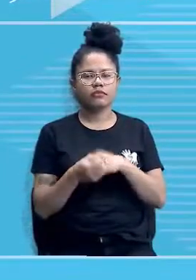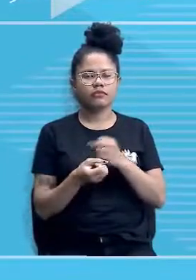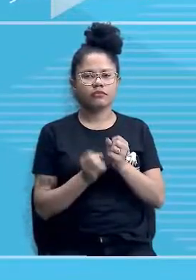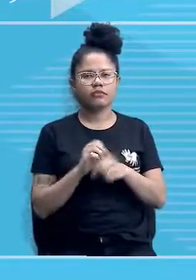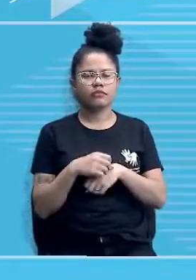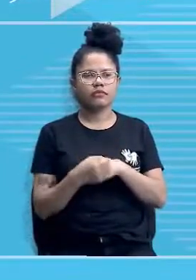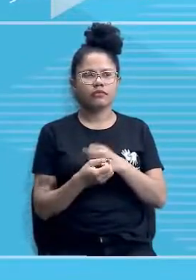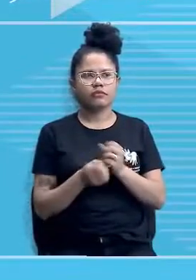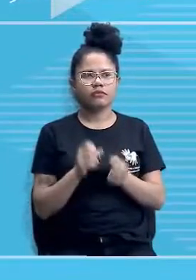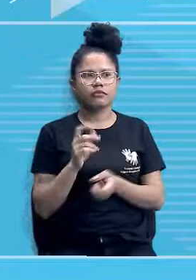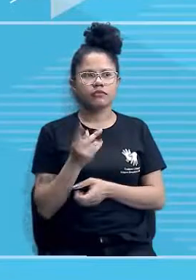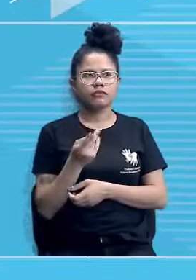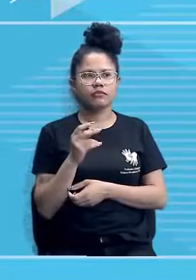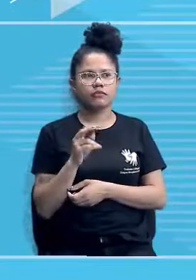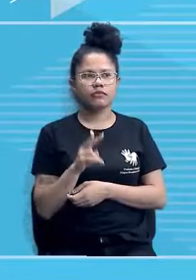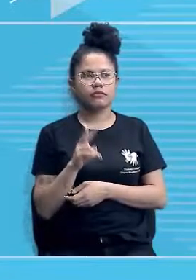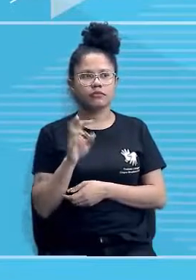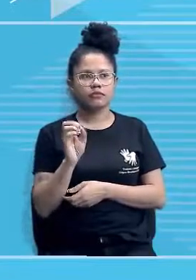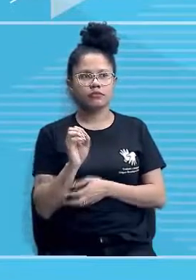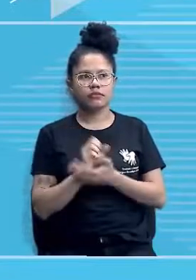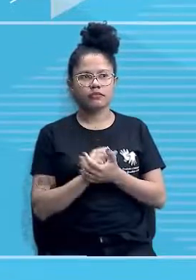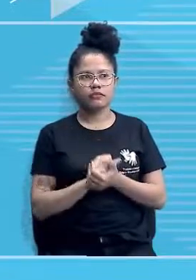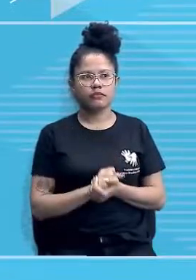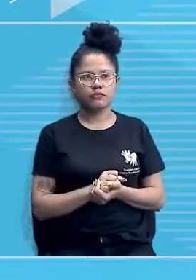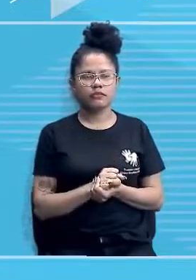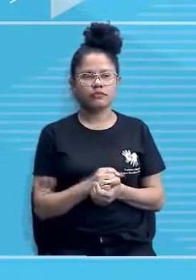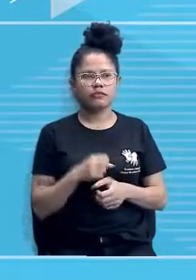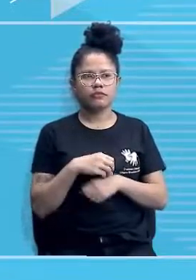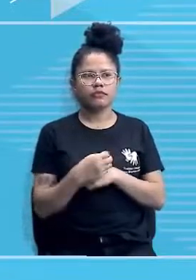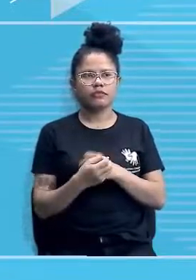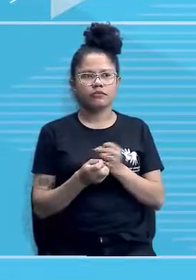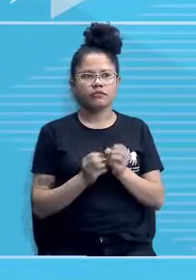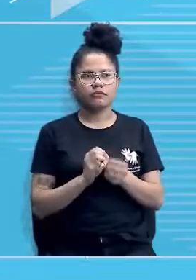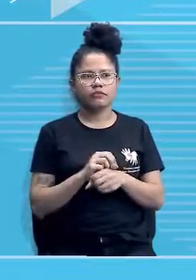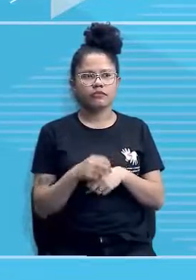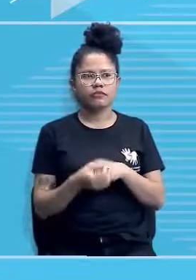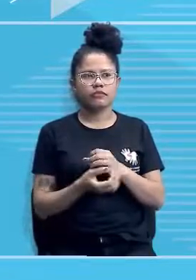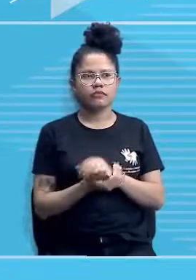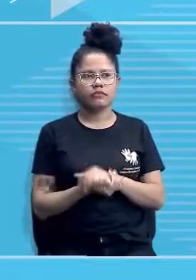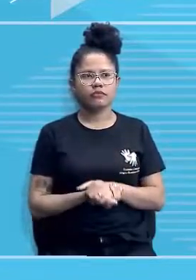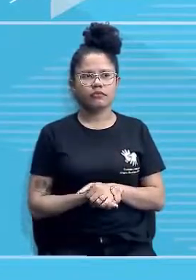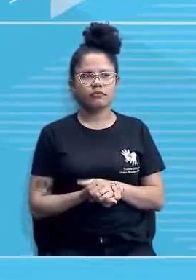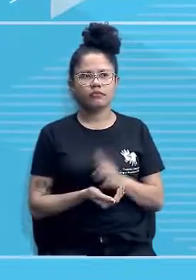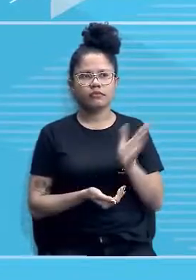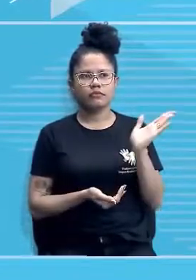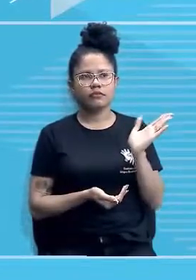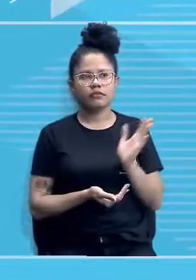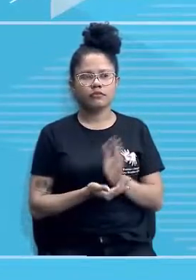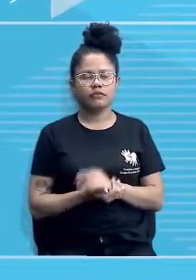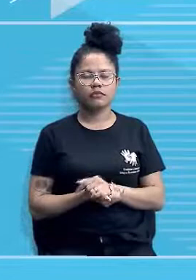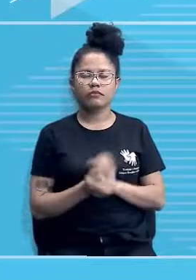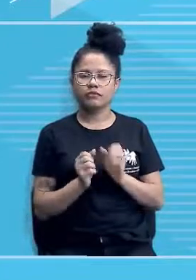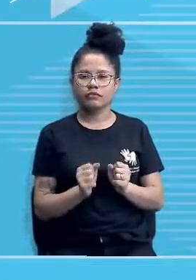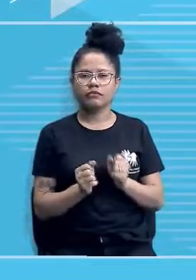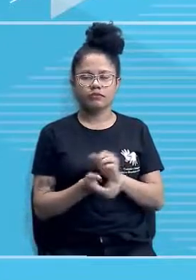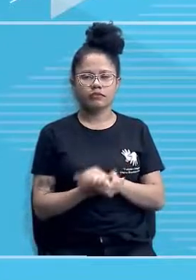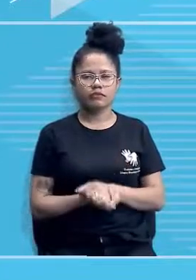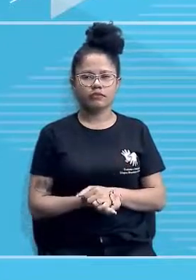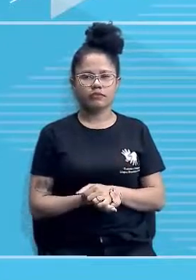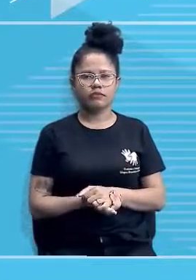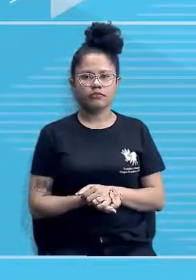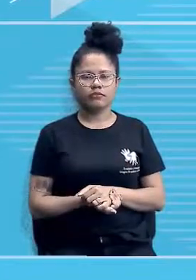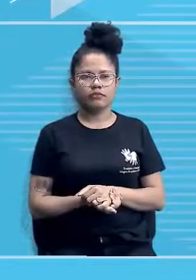certo h2oh é uma molécula polar certo então pô lá compô-la dá certo